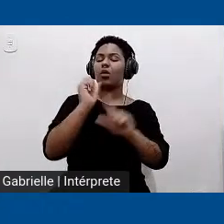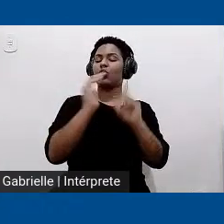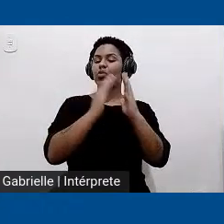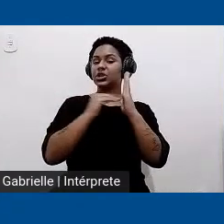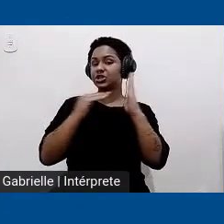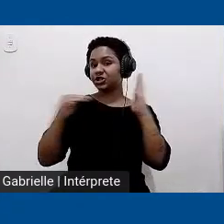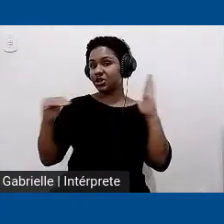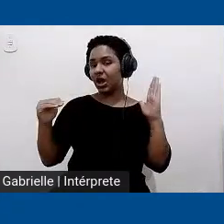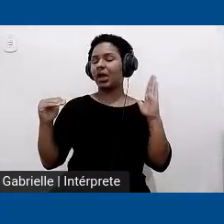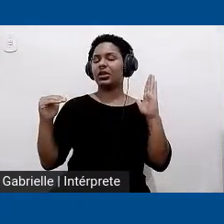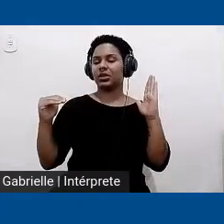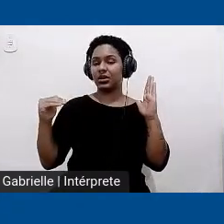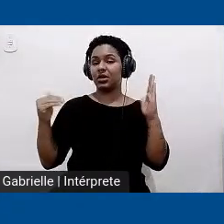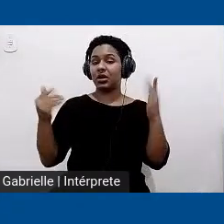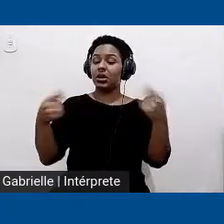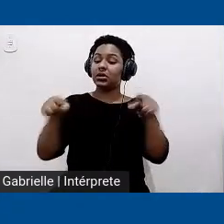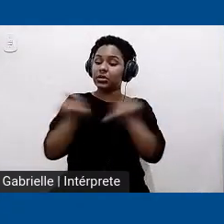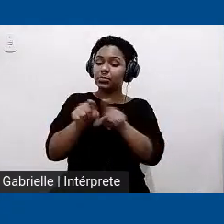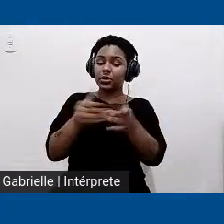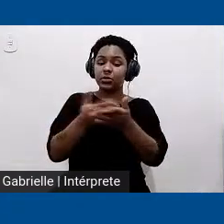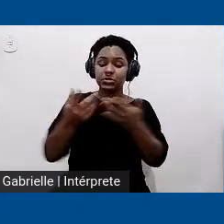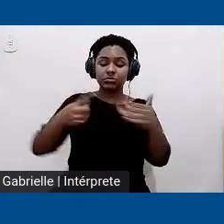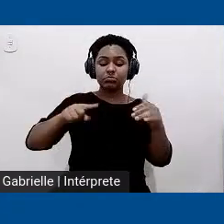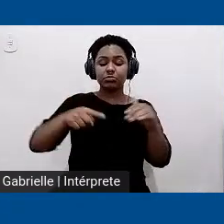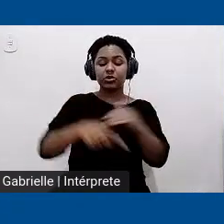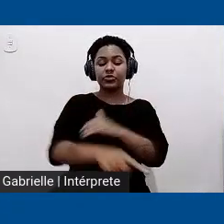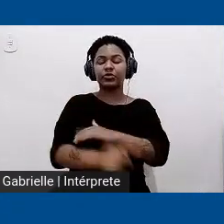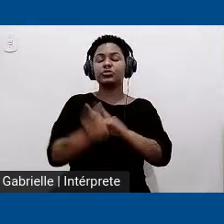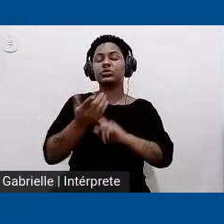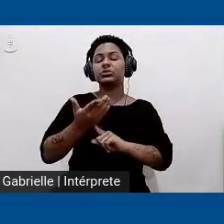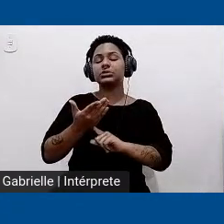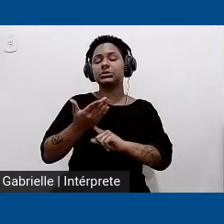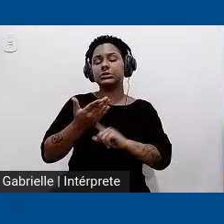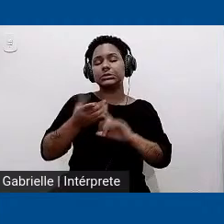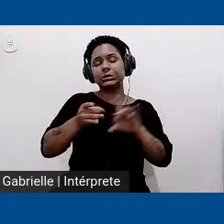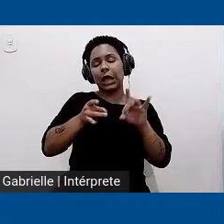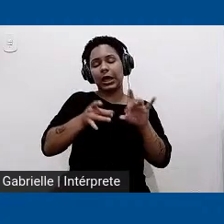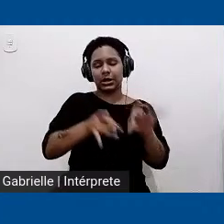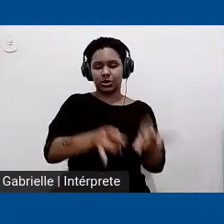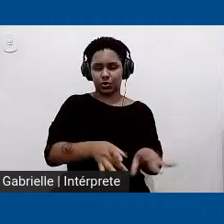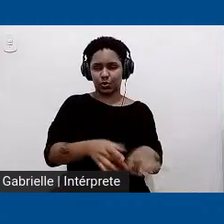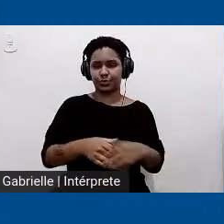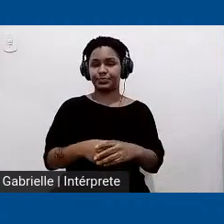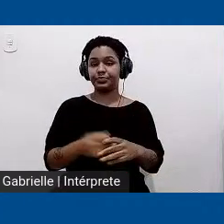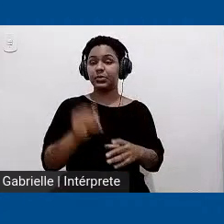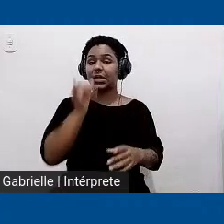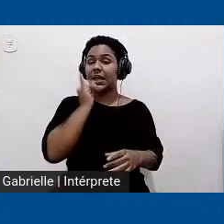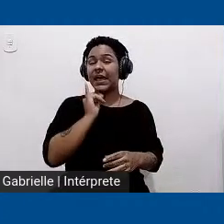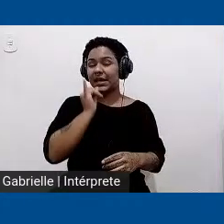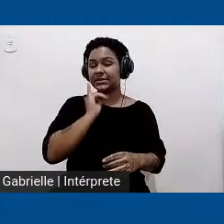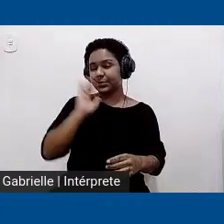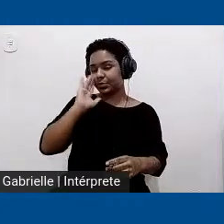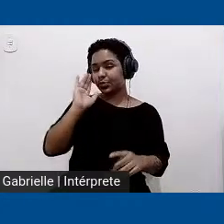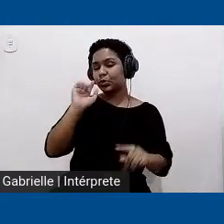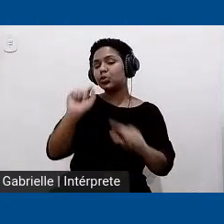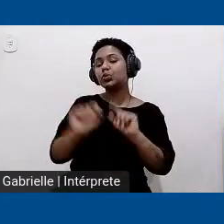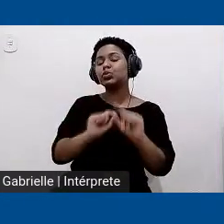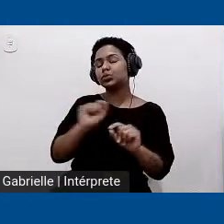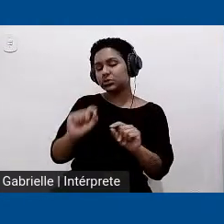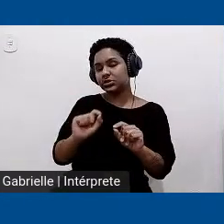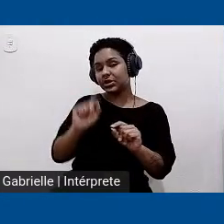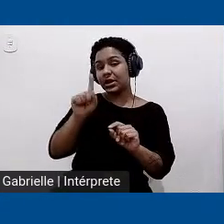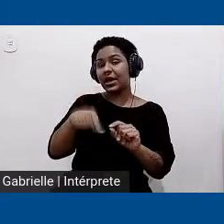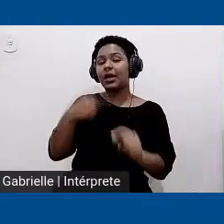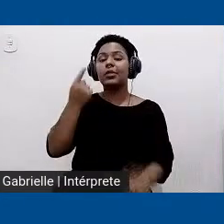para também ter um aprofundamento técnico, né? Eu acho que o grande exemplo são os